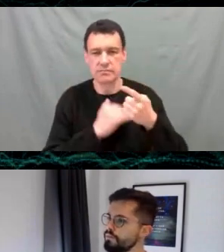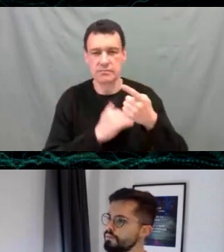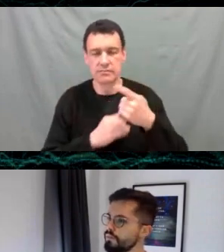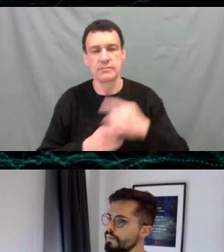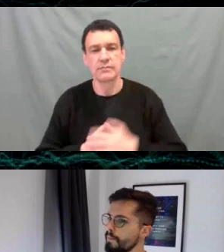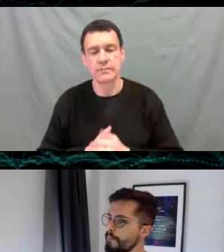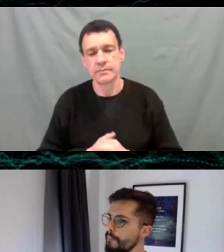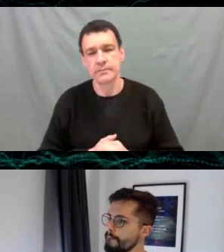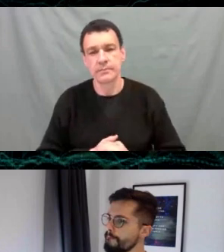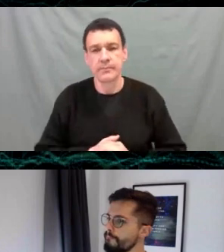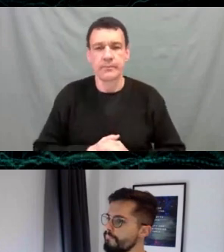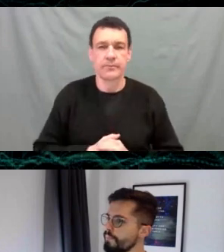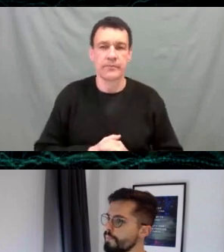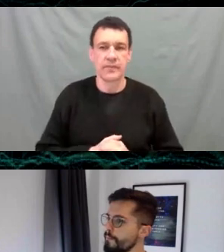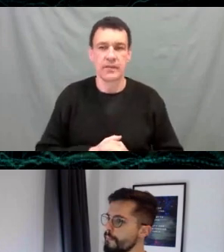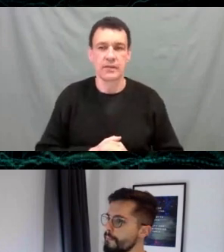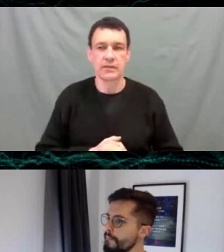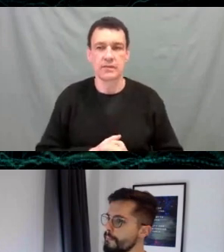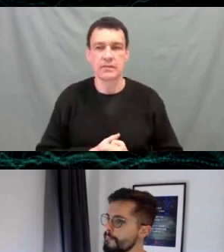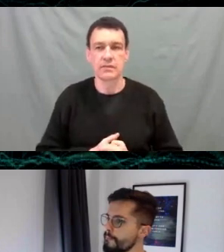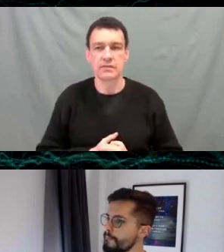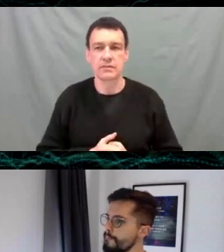E aí